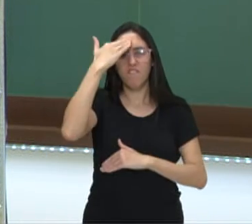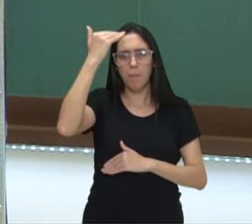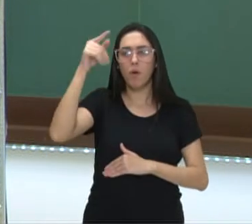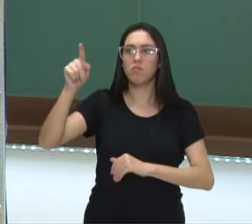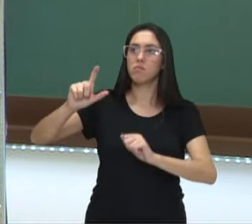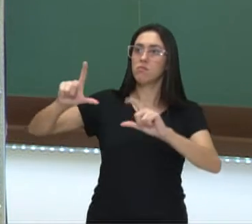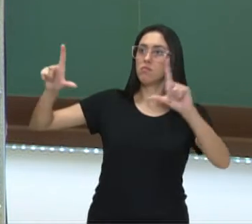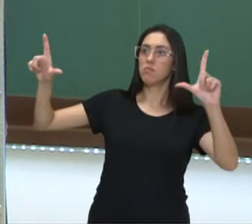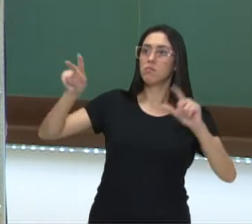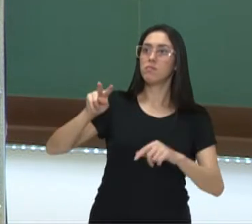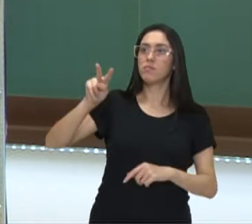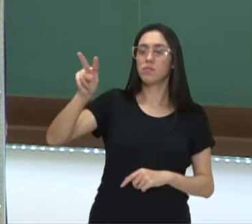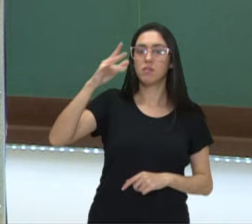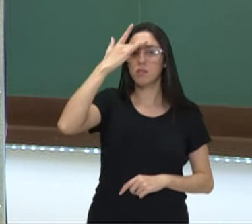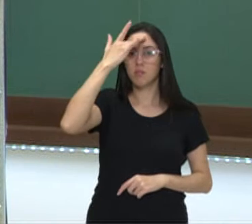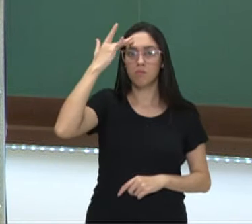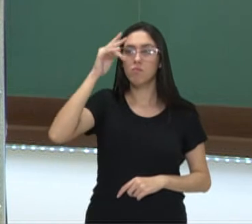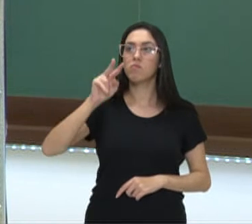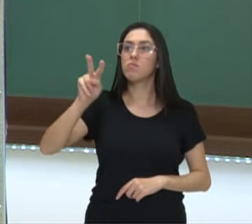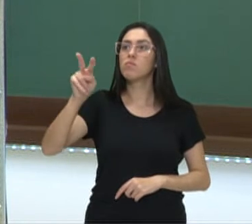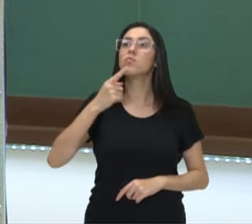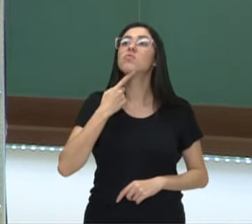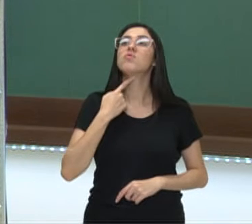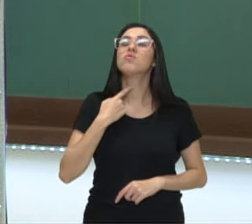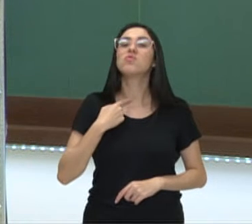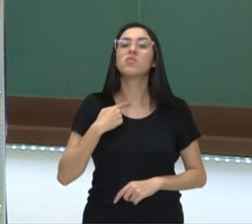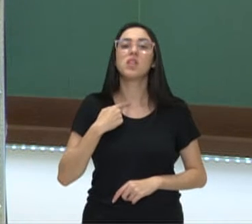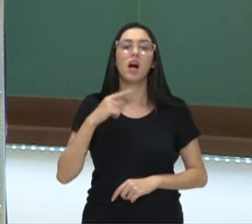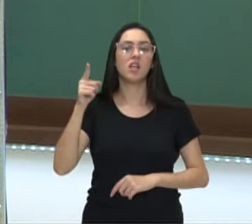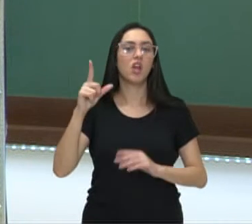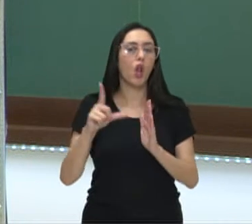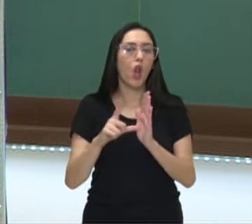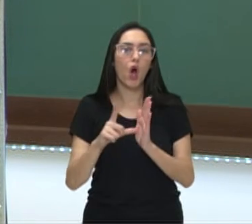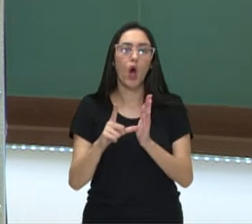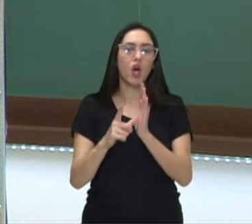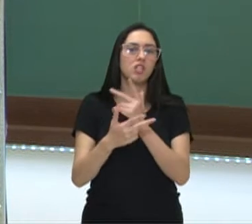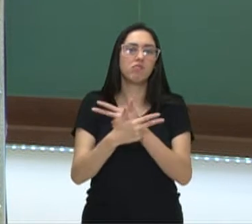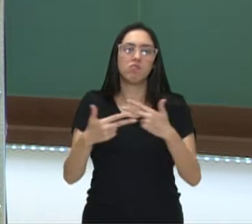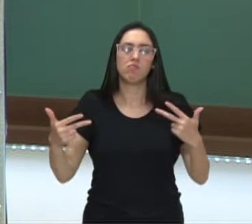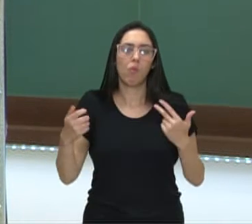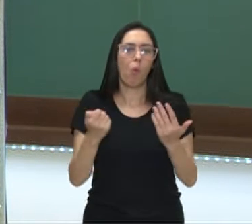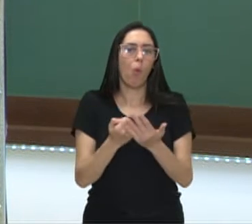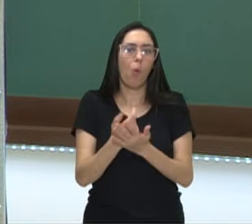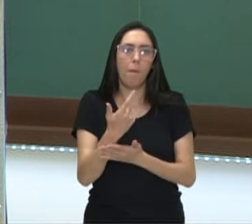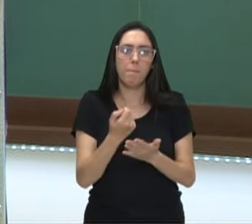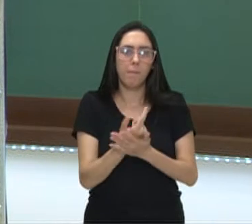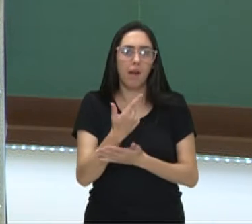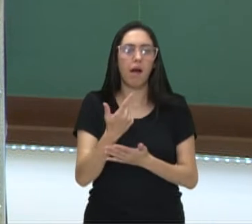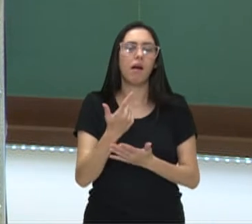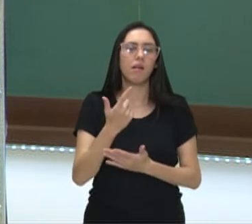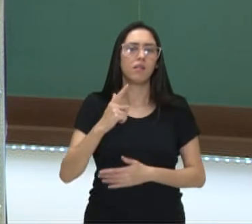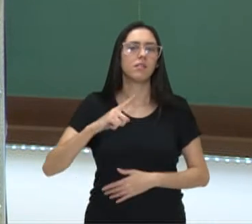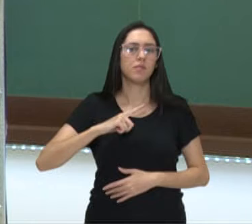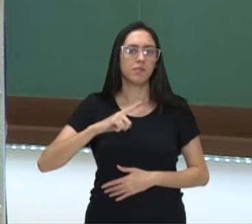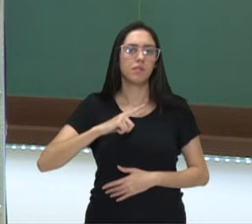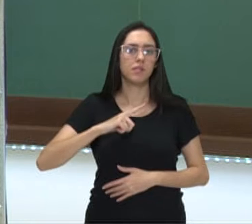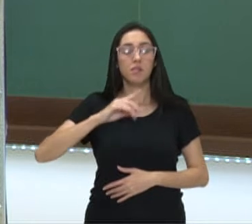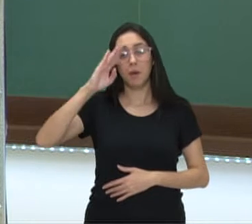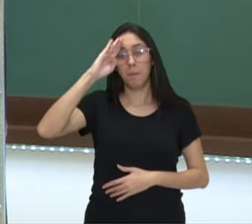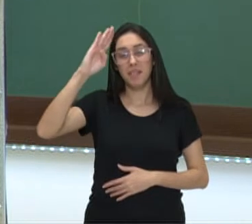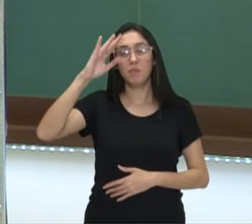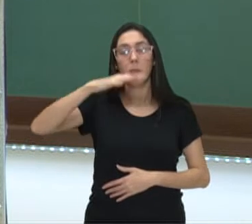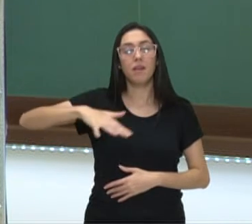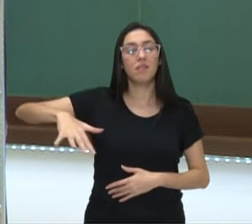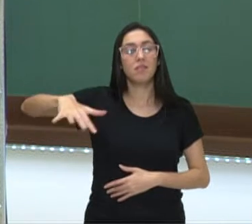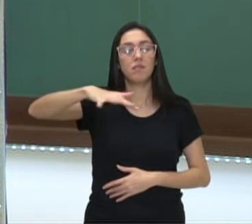vejam determinados produtos, determinados estabelecimentos comerciais, principalmente nas regiões de grande circulação